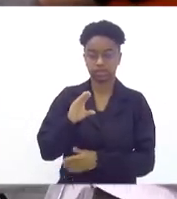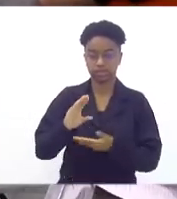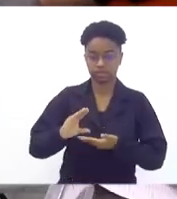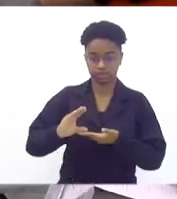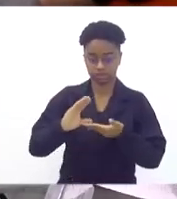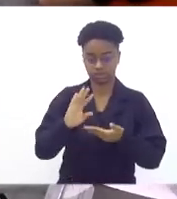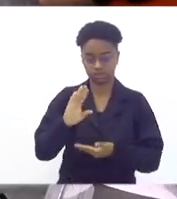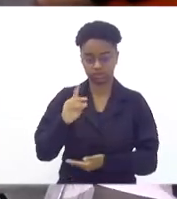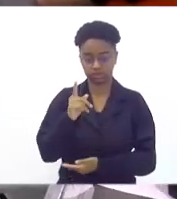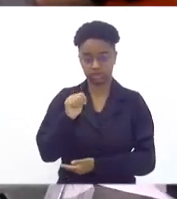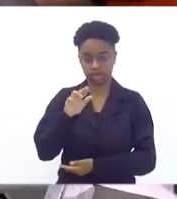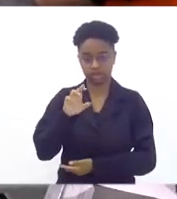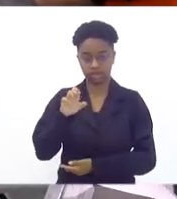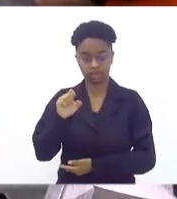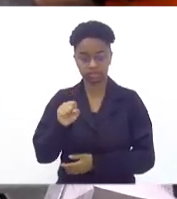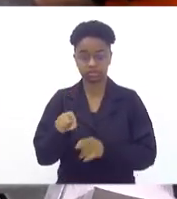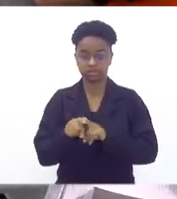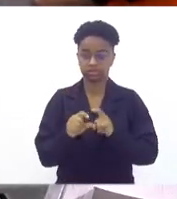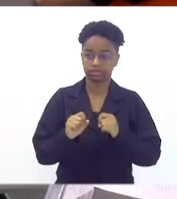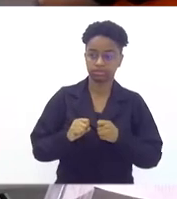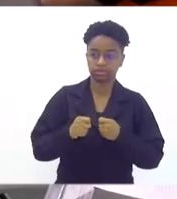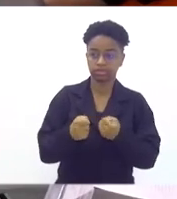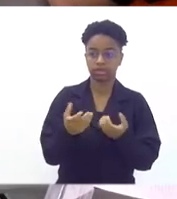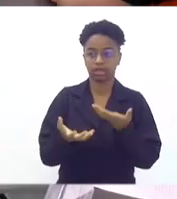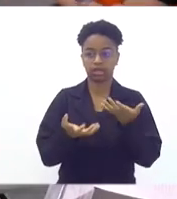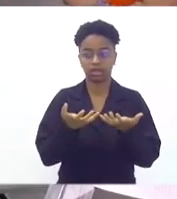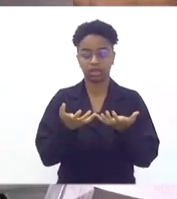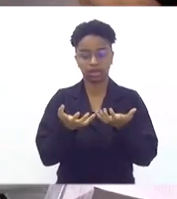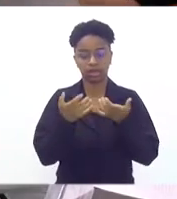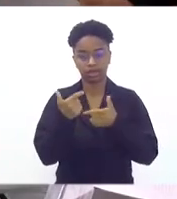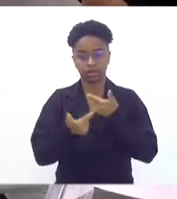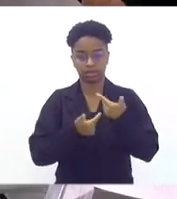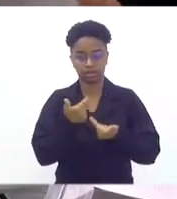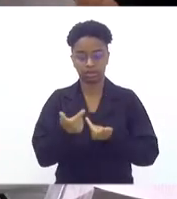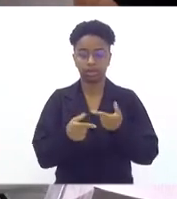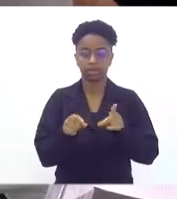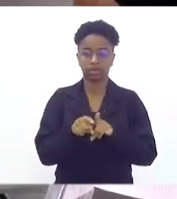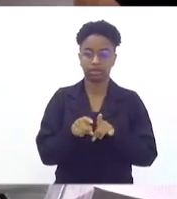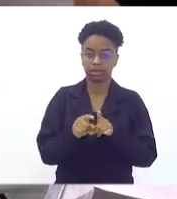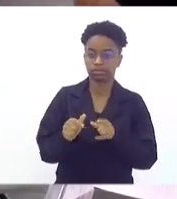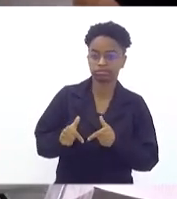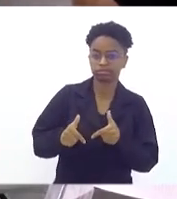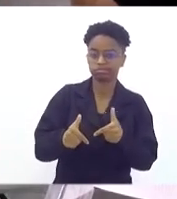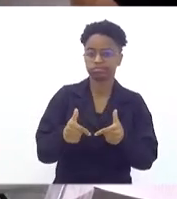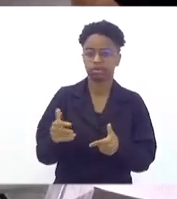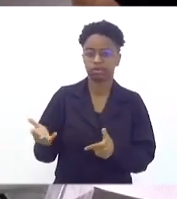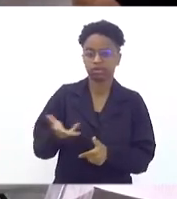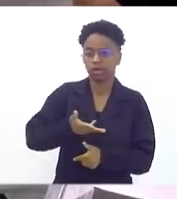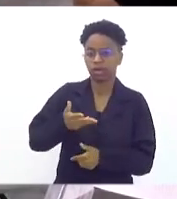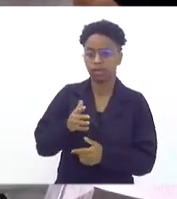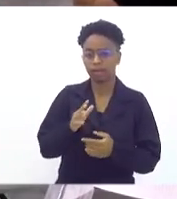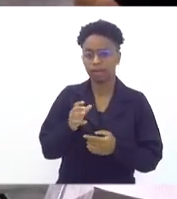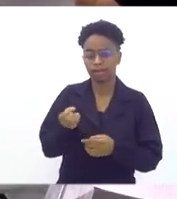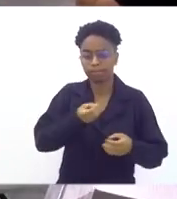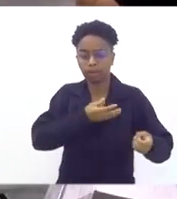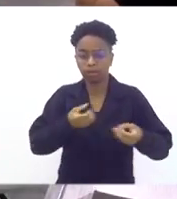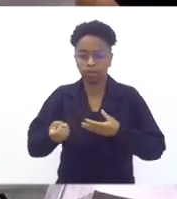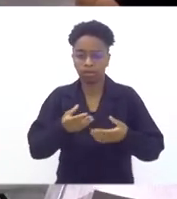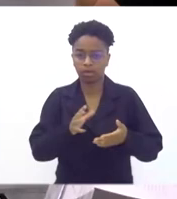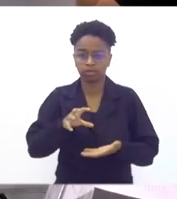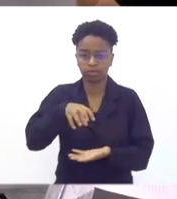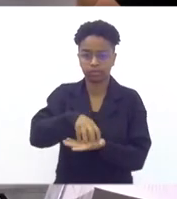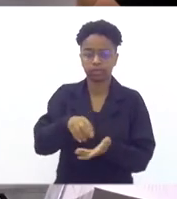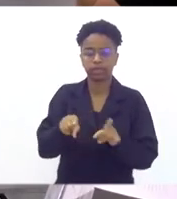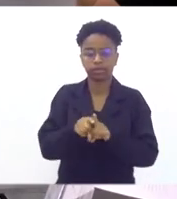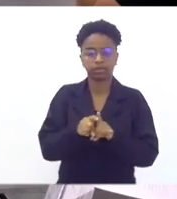o empenho em querer trabalhar e dar vigor necessário oxigenar modernizar a agência tema mais absoluta convicção